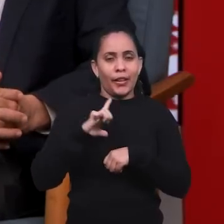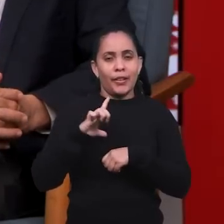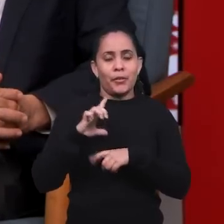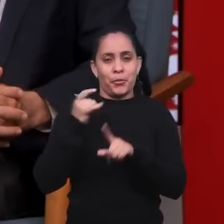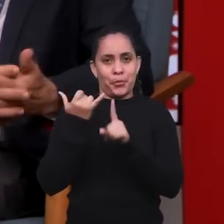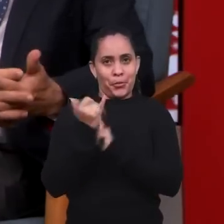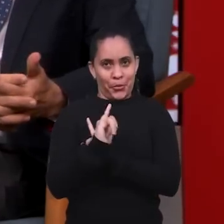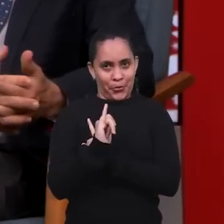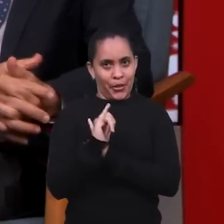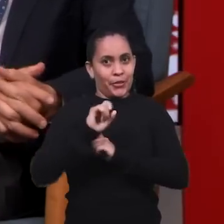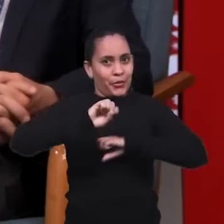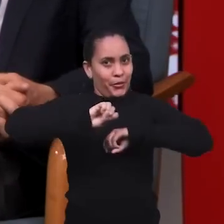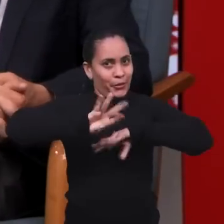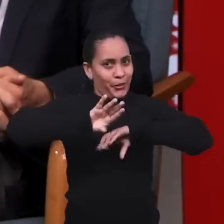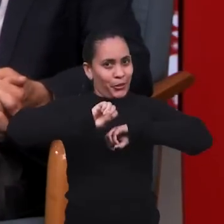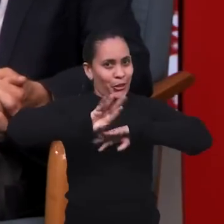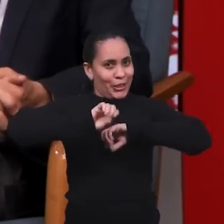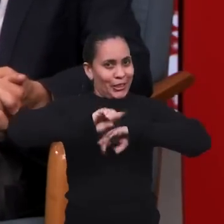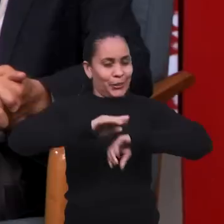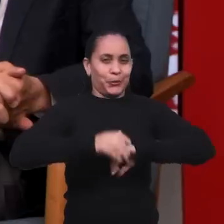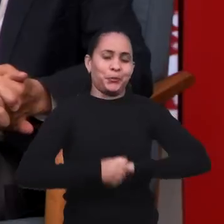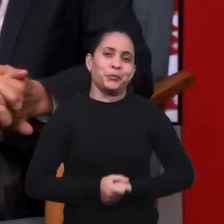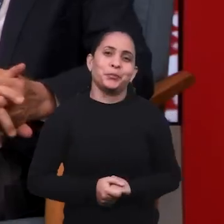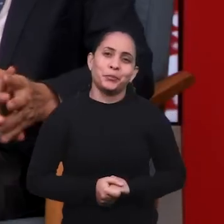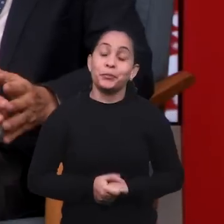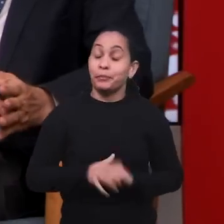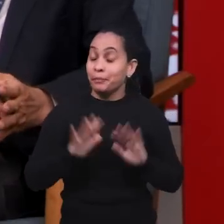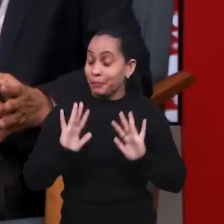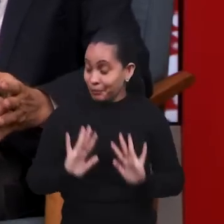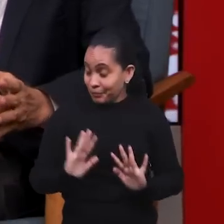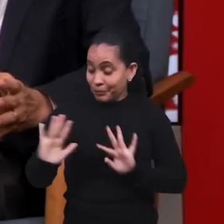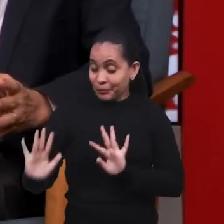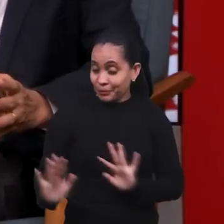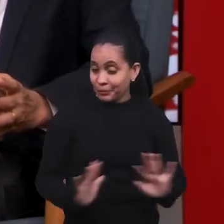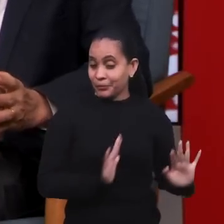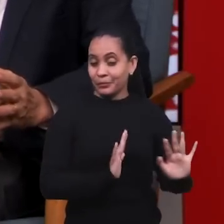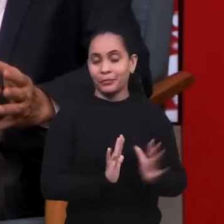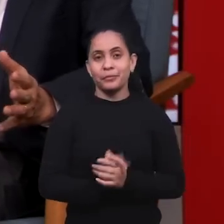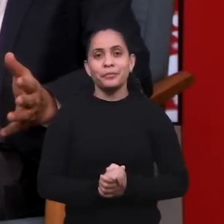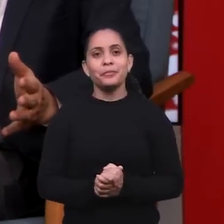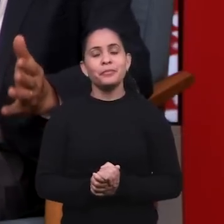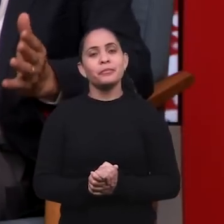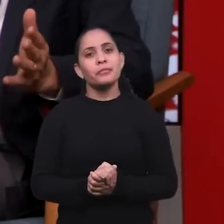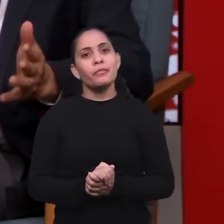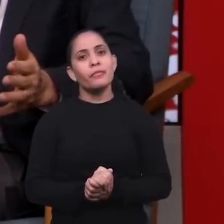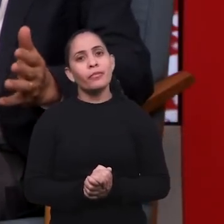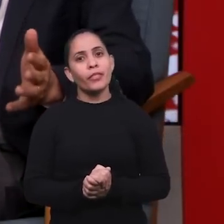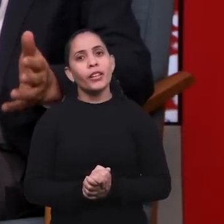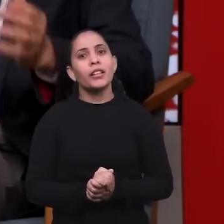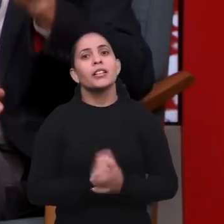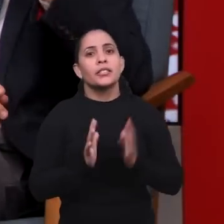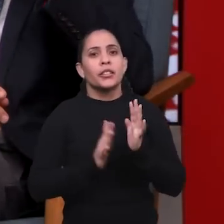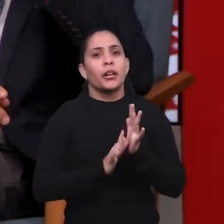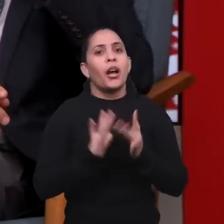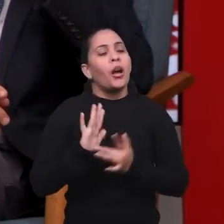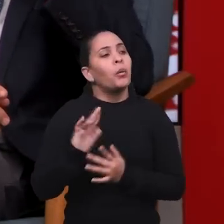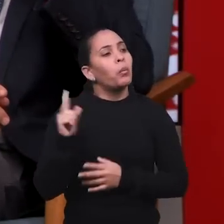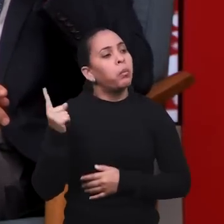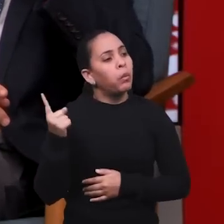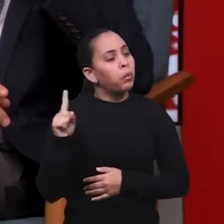profético, de ensino. Muito bem. Então Jesus, eles se aproximaram